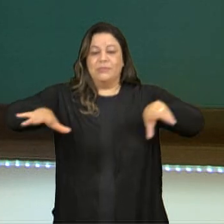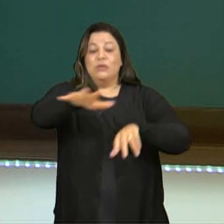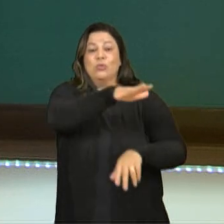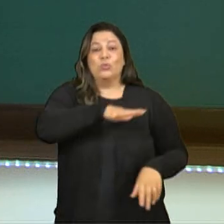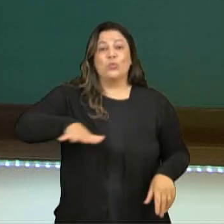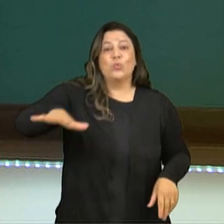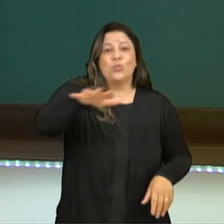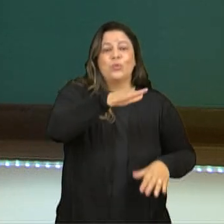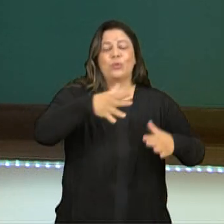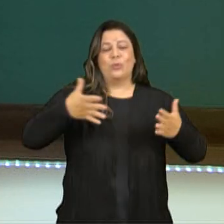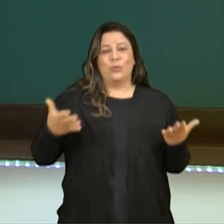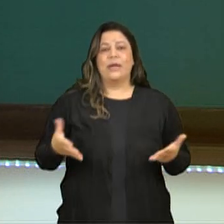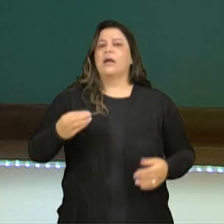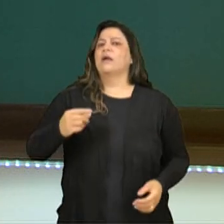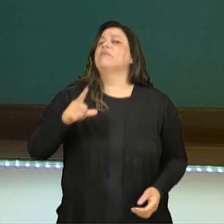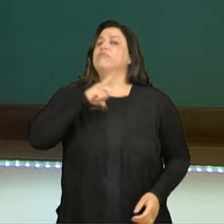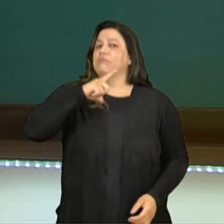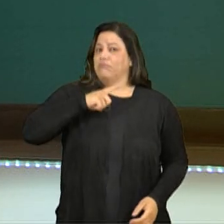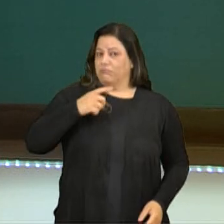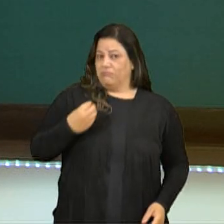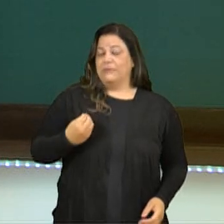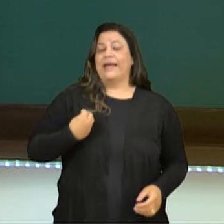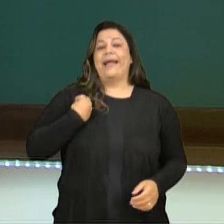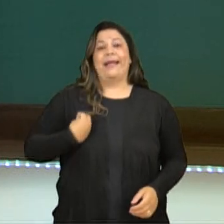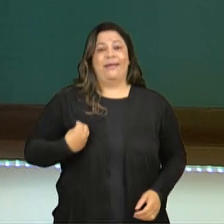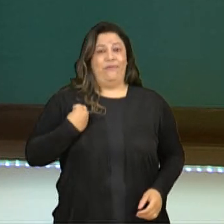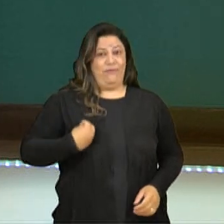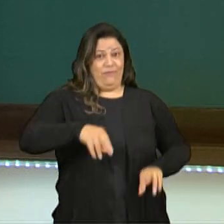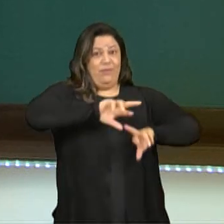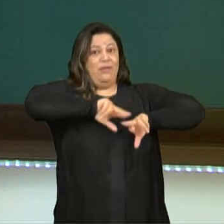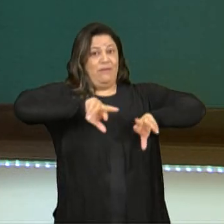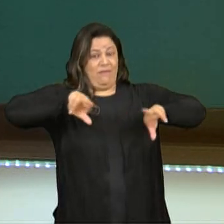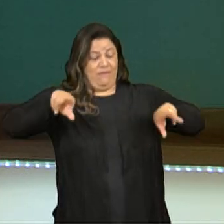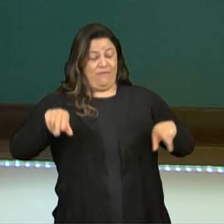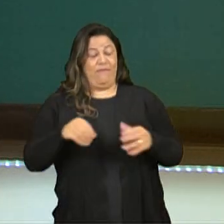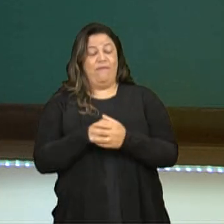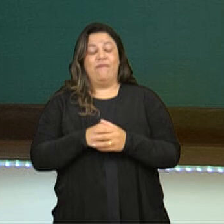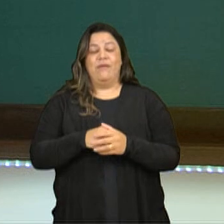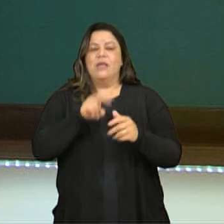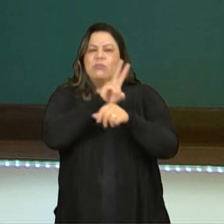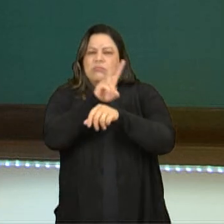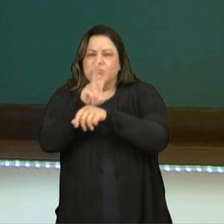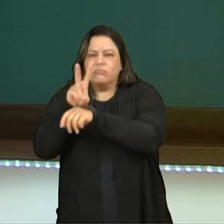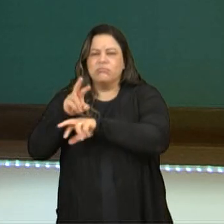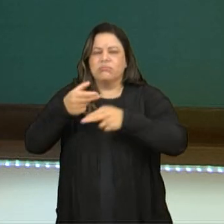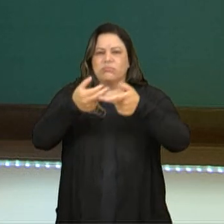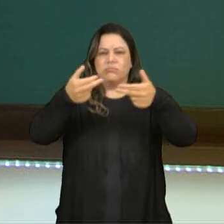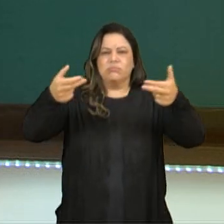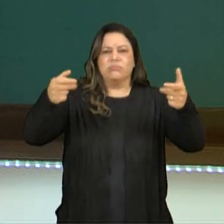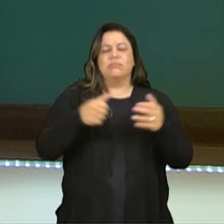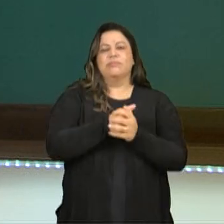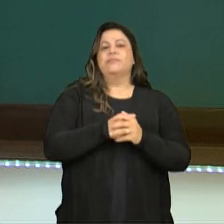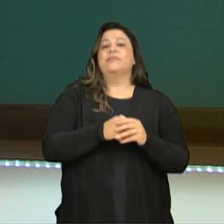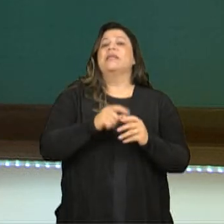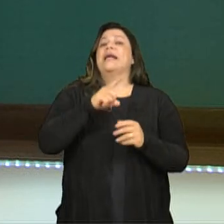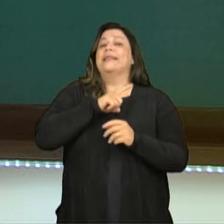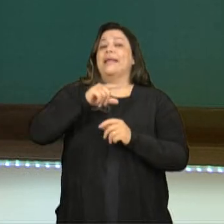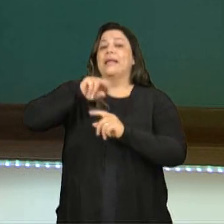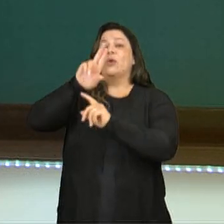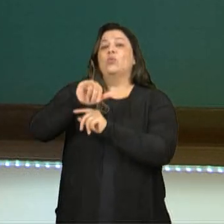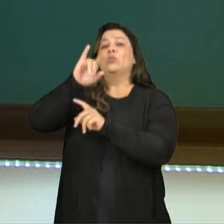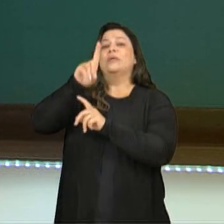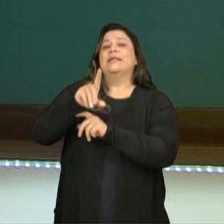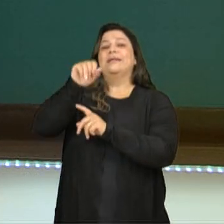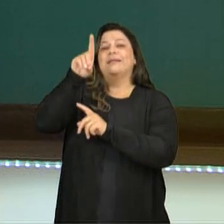Então existe essa característica, existe um Sistema Nacional de Conservação, de unidades de